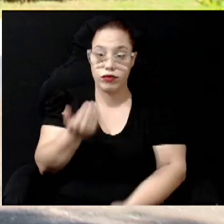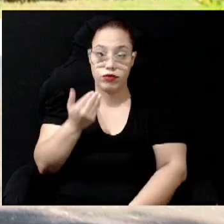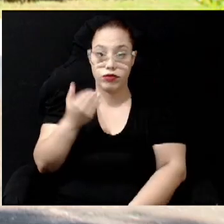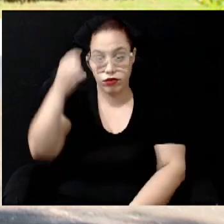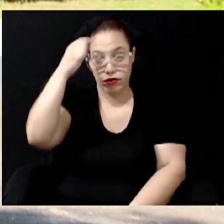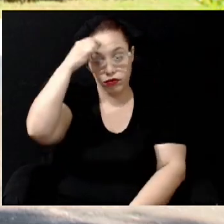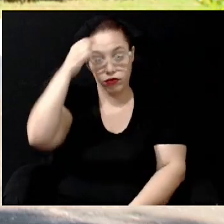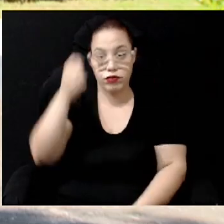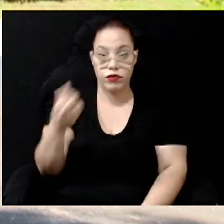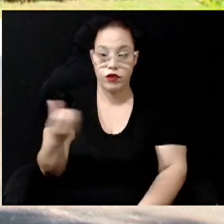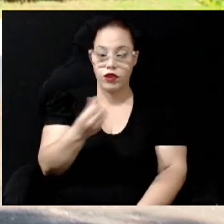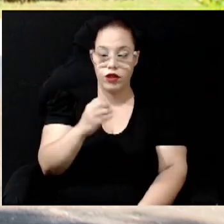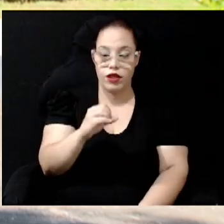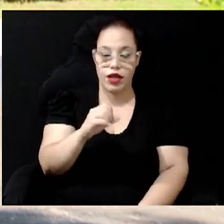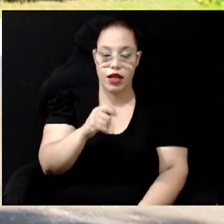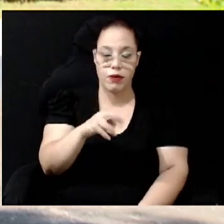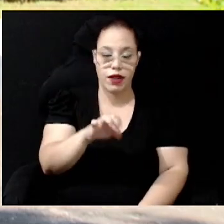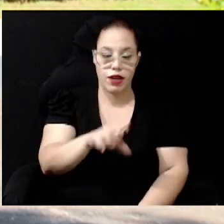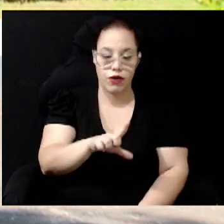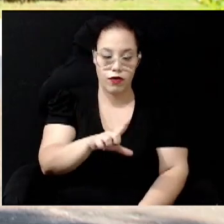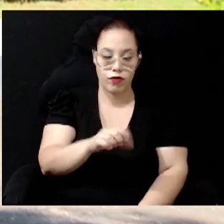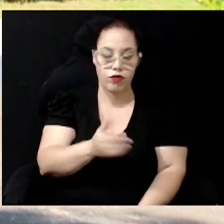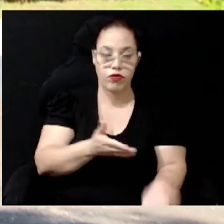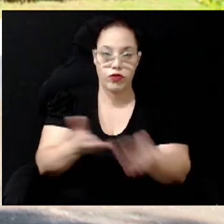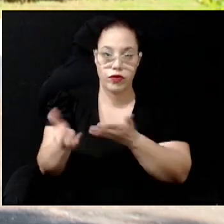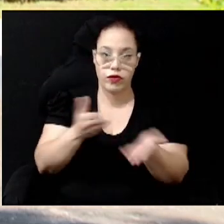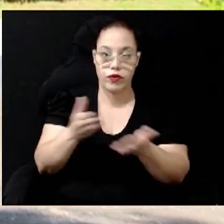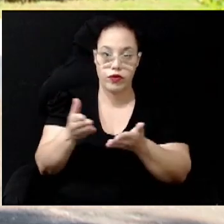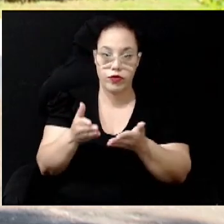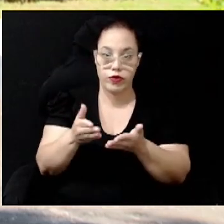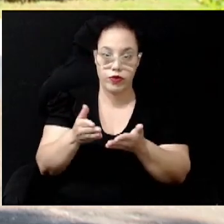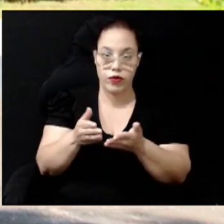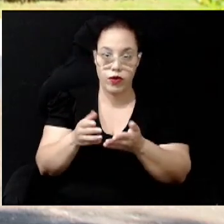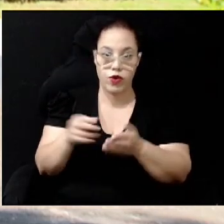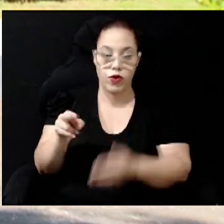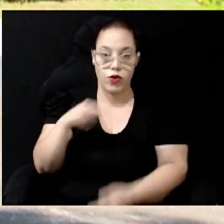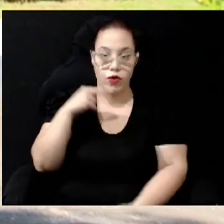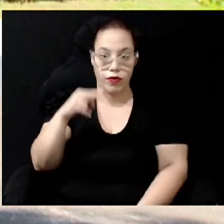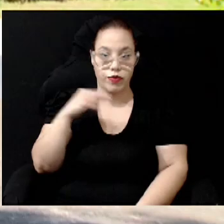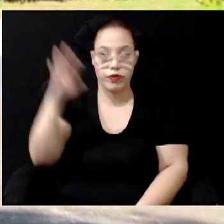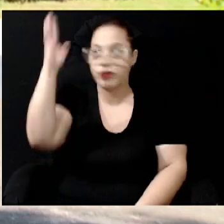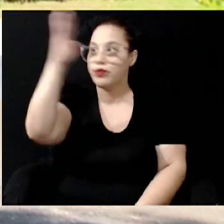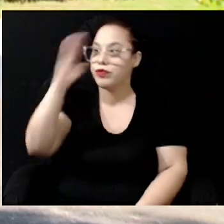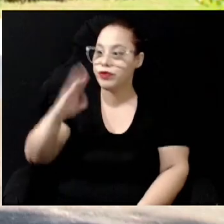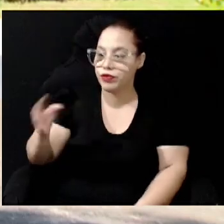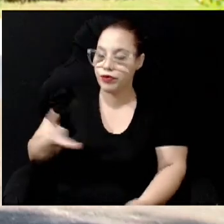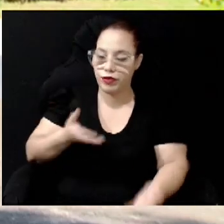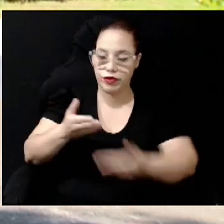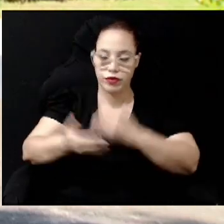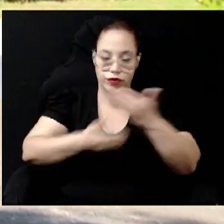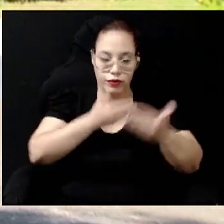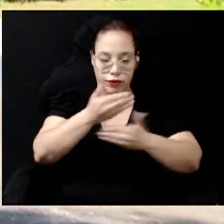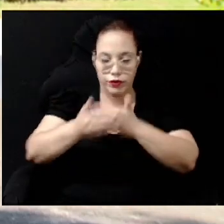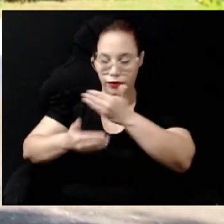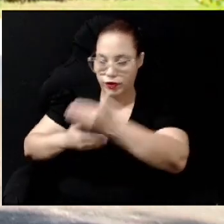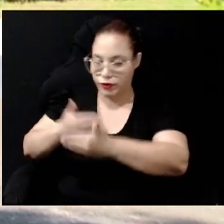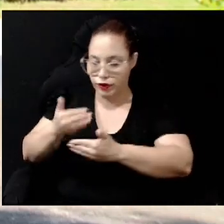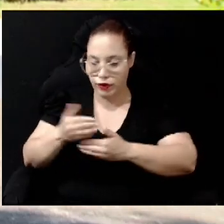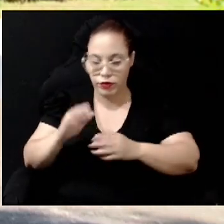10 painéis que percorreram desde o panorama da nutrição do brasileiro, a colaboração internacional,